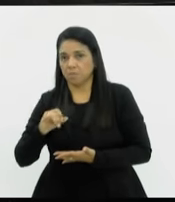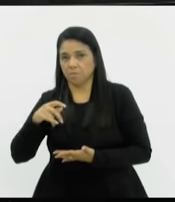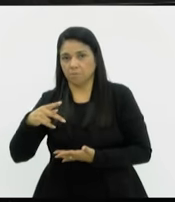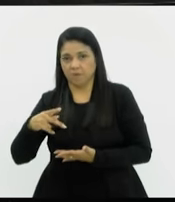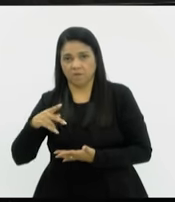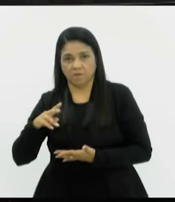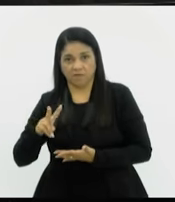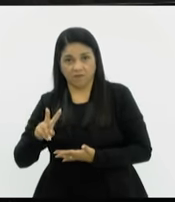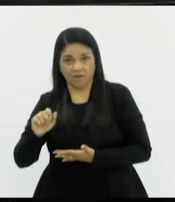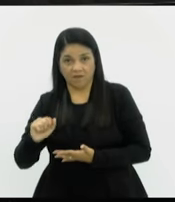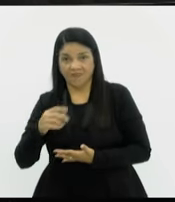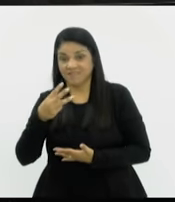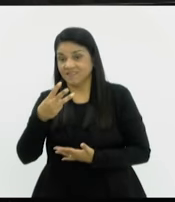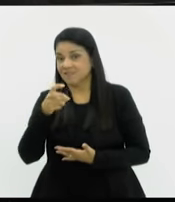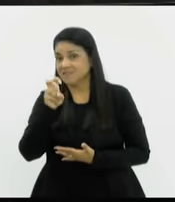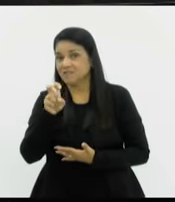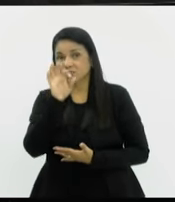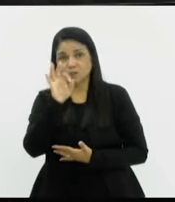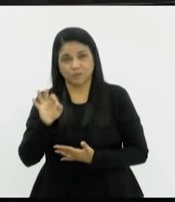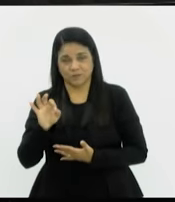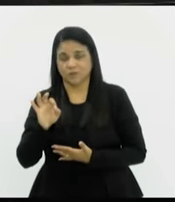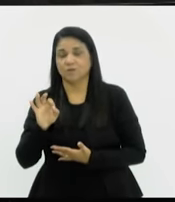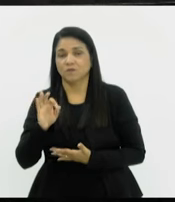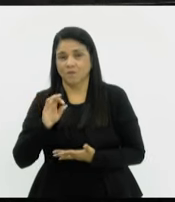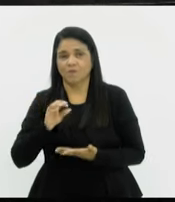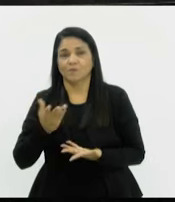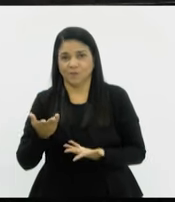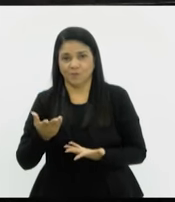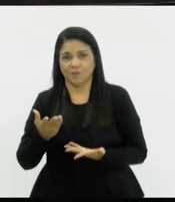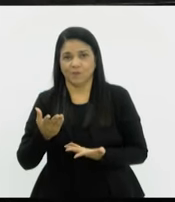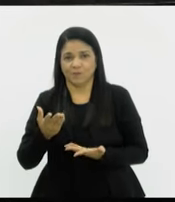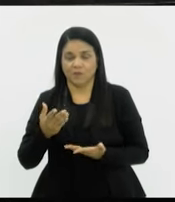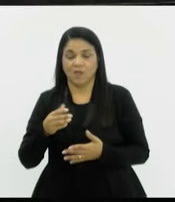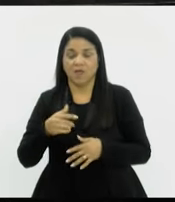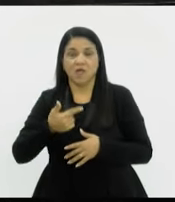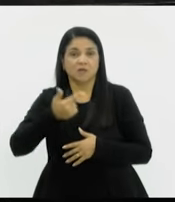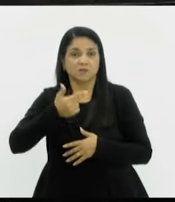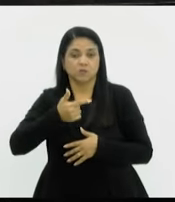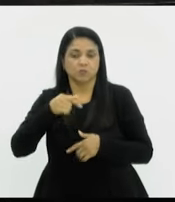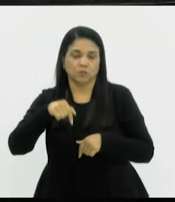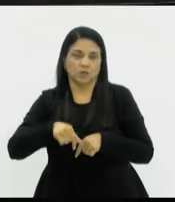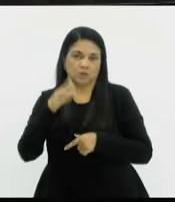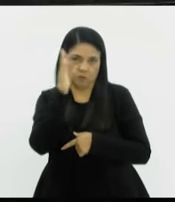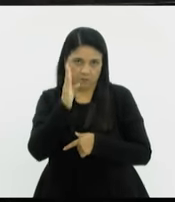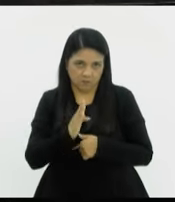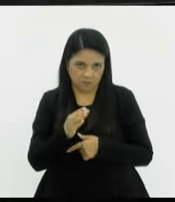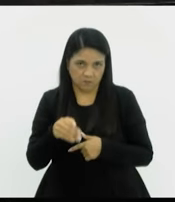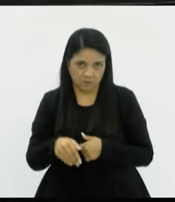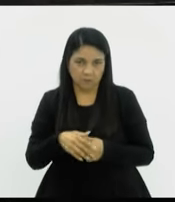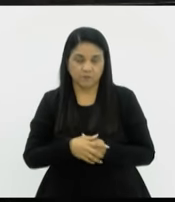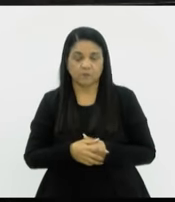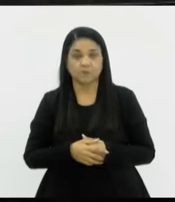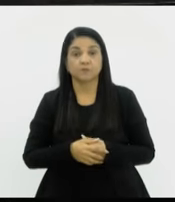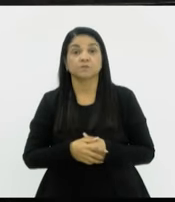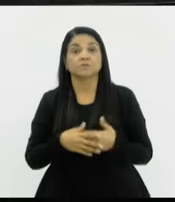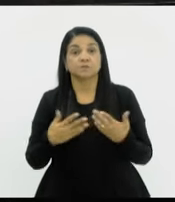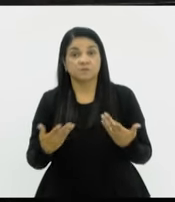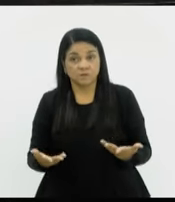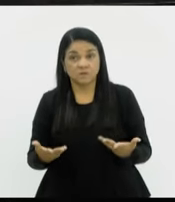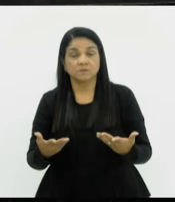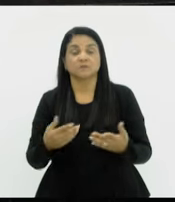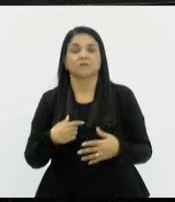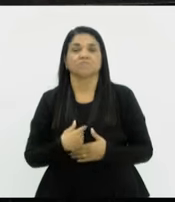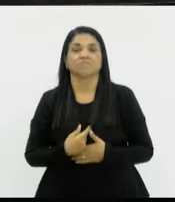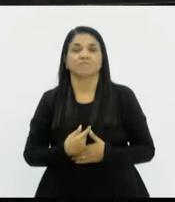35%. A segunda maior inadimplência do nosso país. E não satisfeito com o